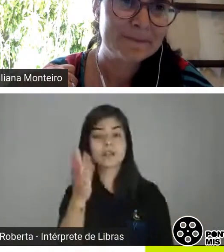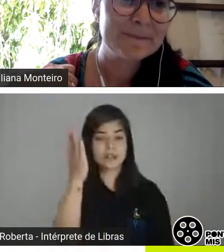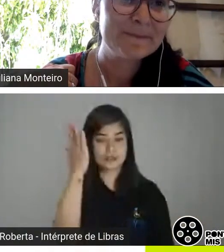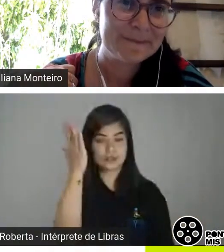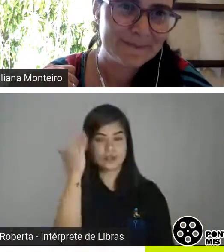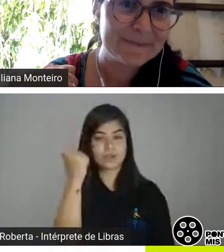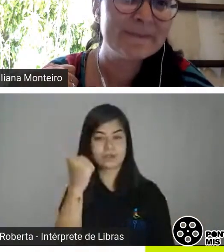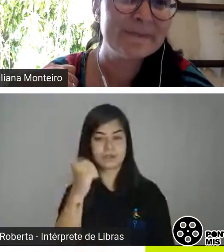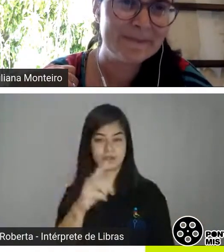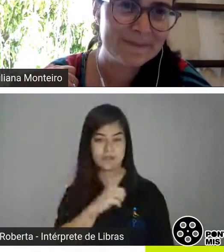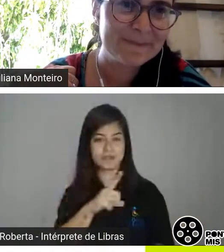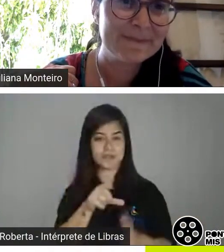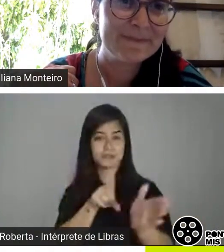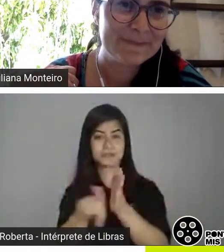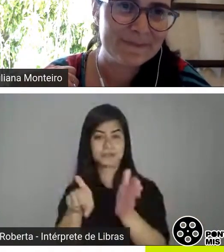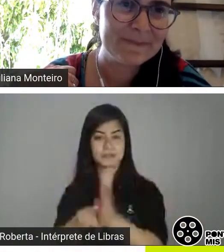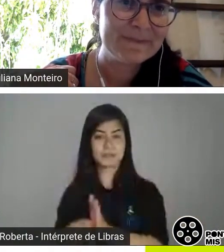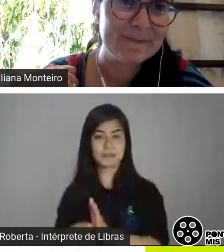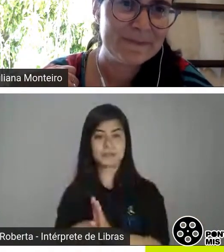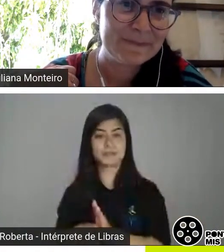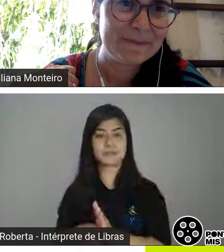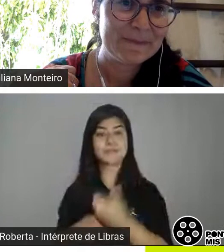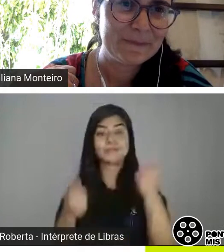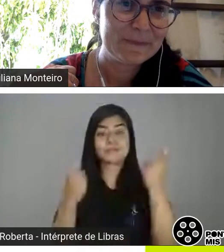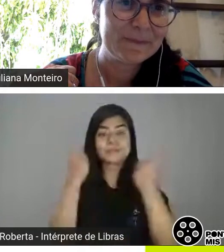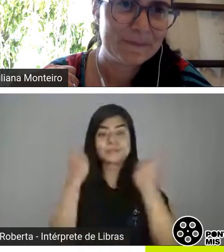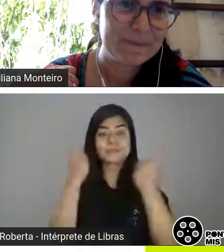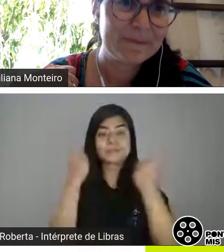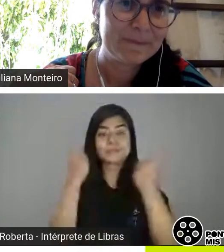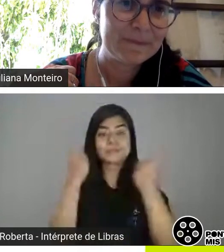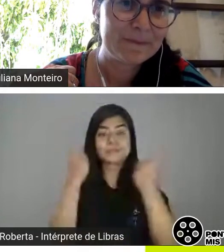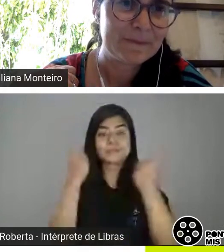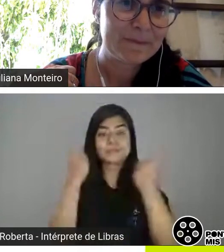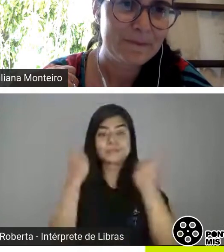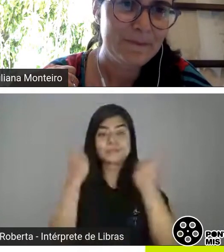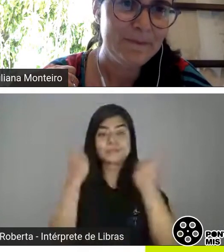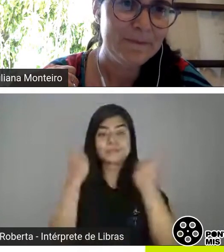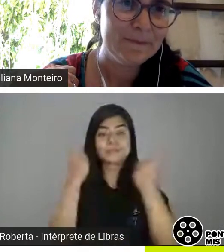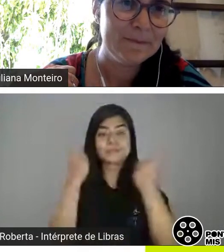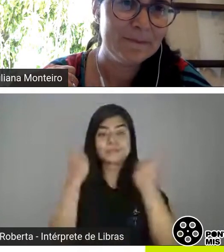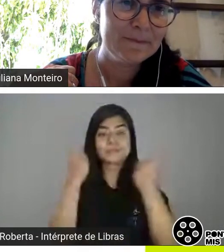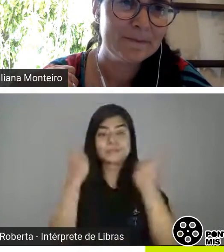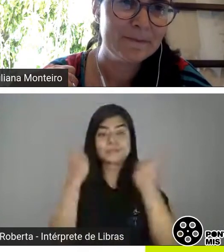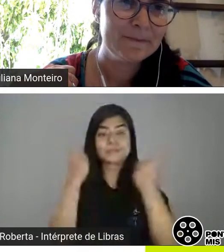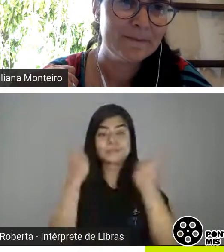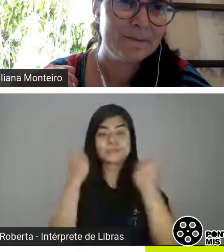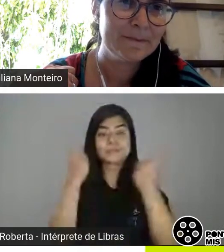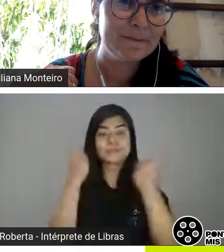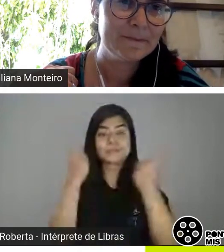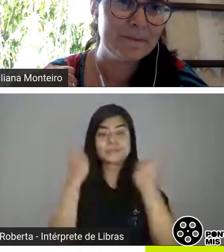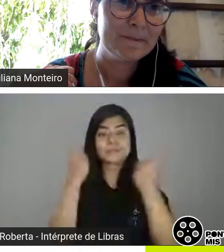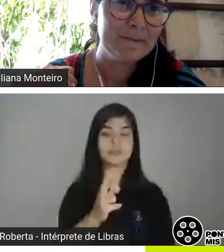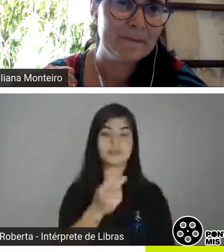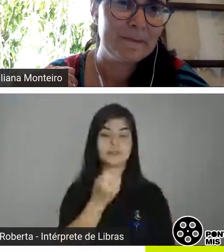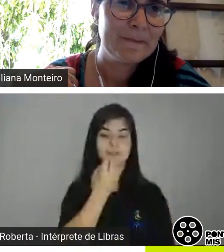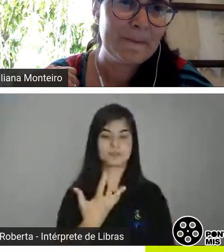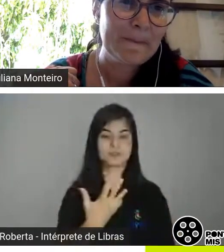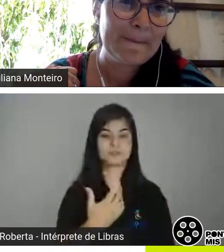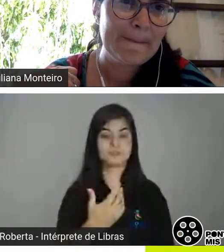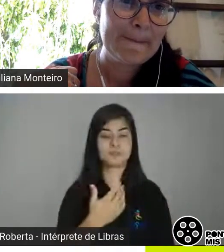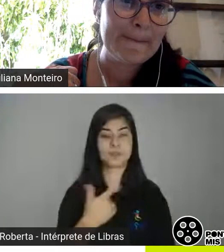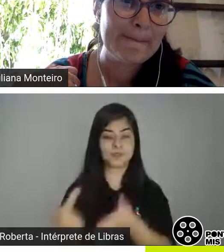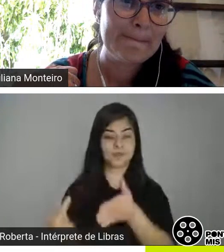tenho perguntas, eu me preocupo mais em ter boas perguntas do que boas respostas. E a pergunta que eu me fiz e me